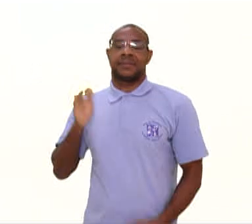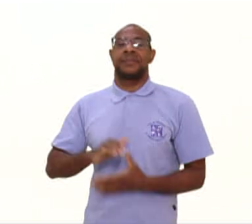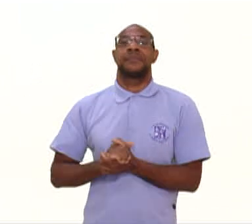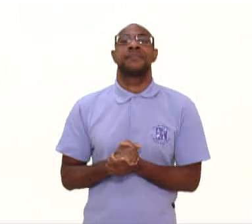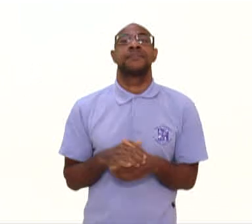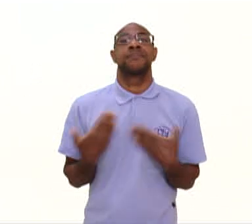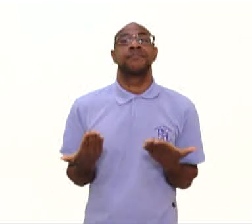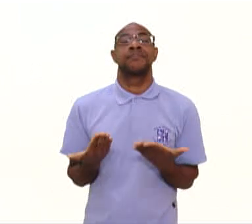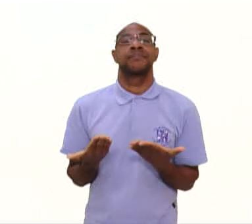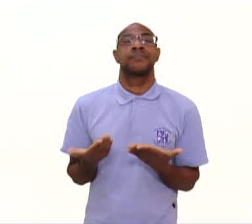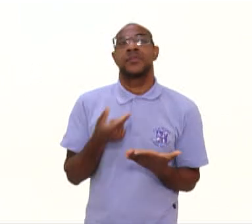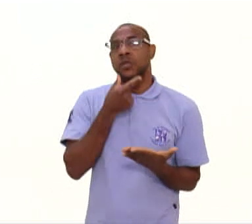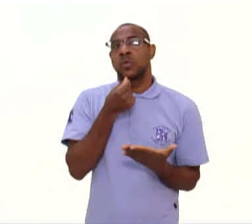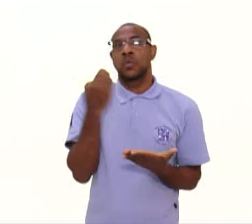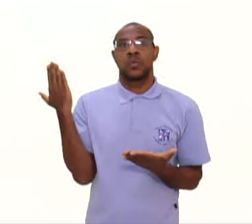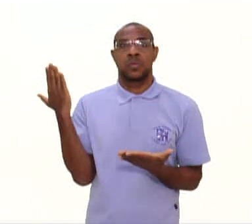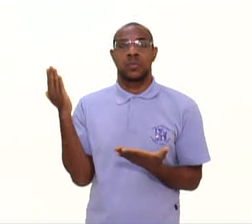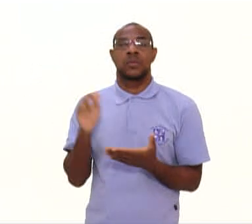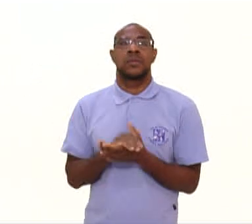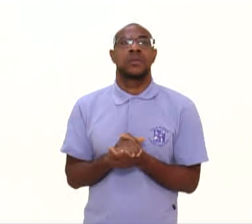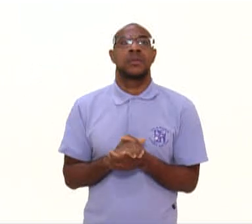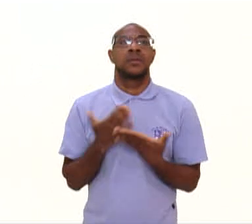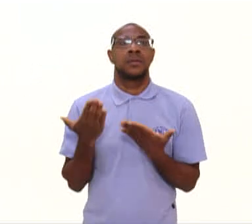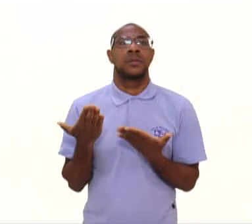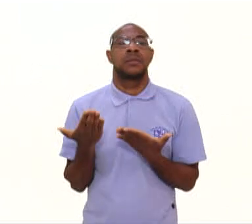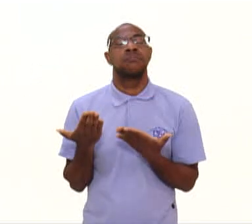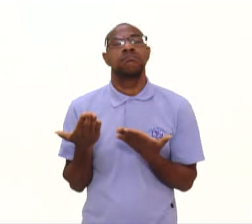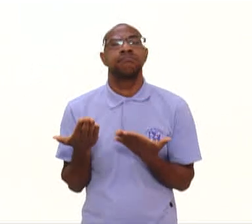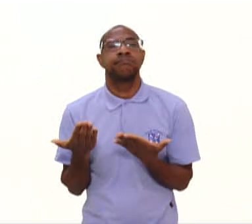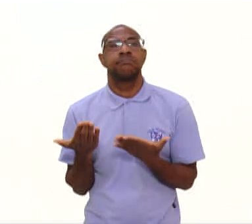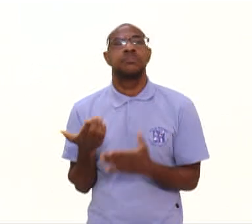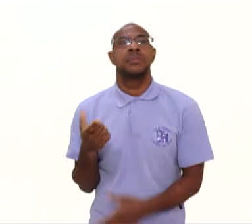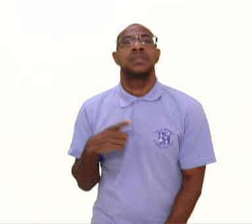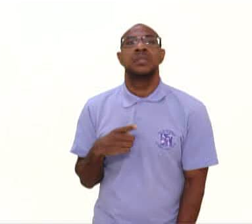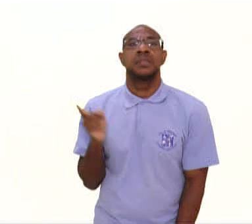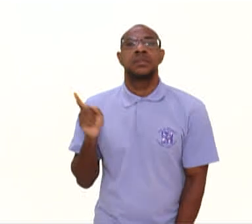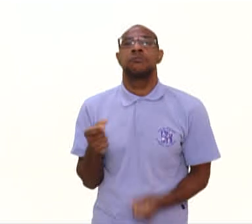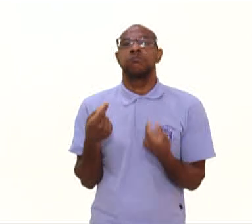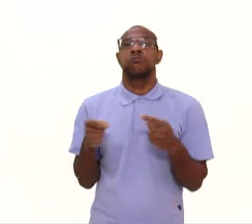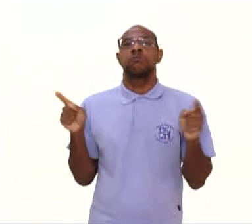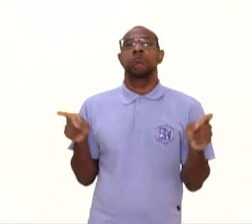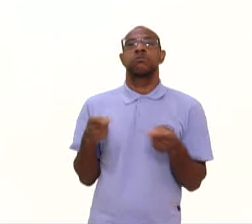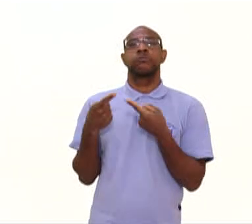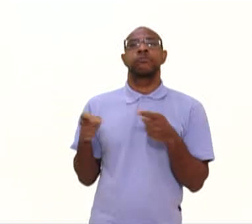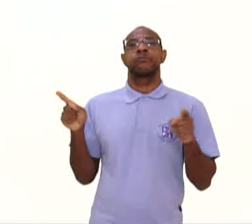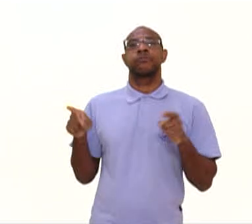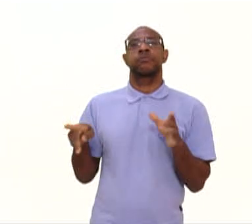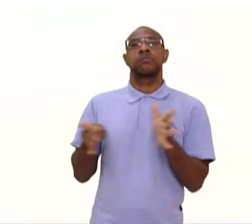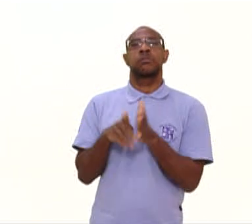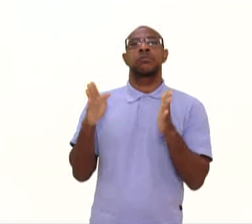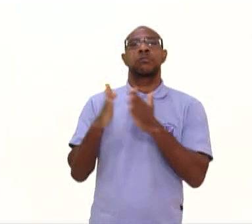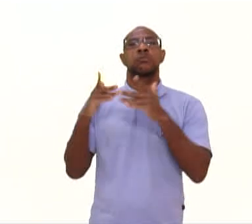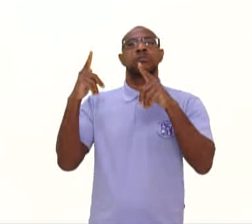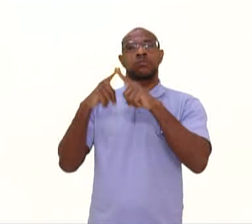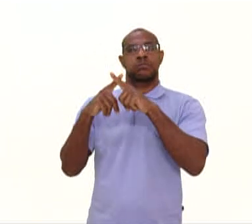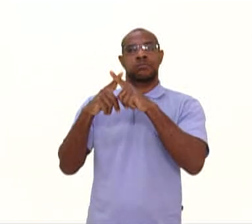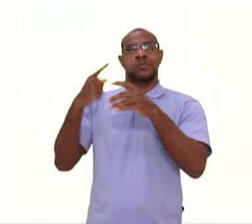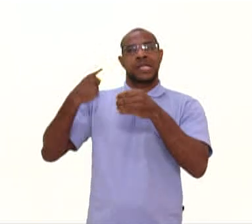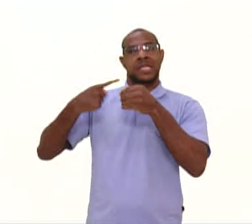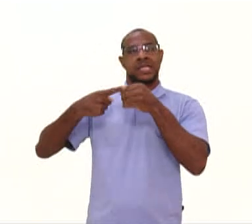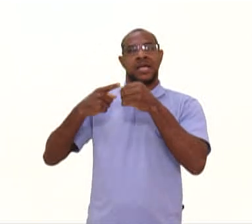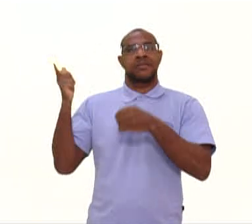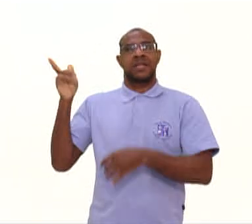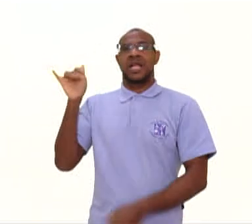ali. Monge beneditino, regente do coro da Catedral de Arezzo, Toscana,